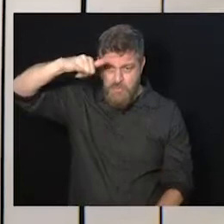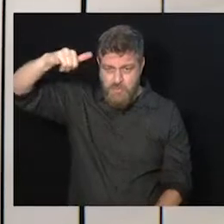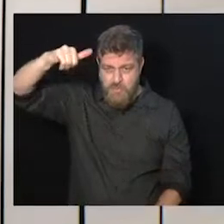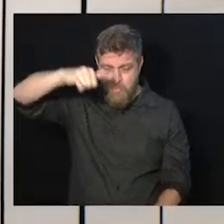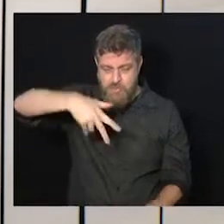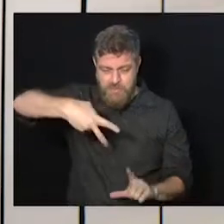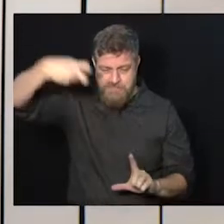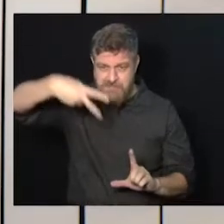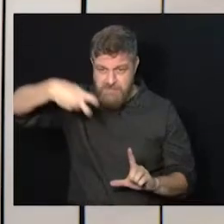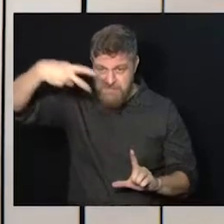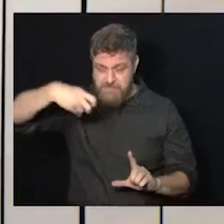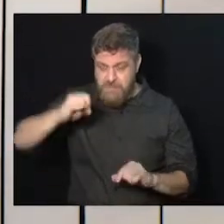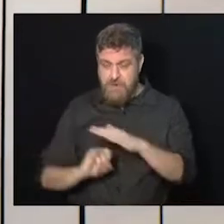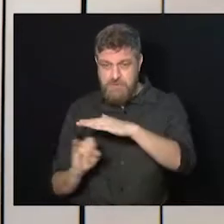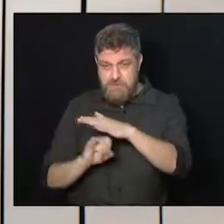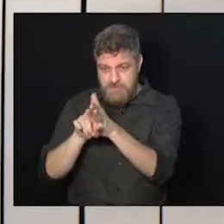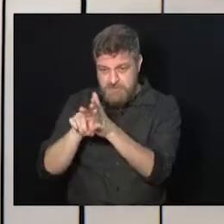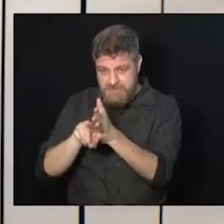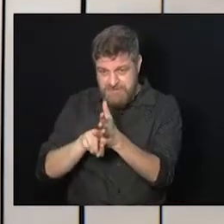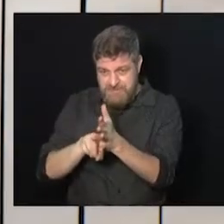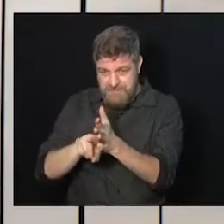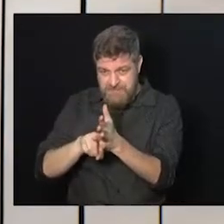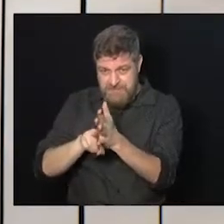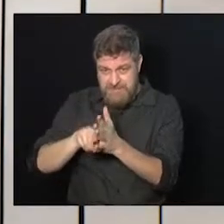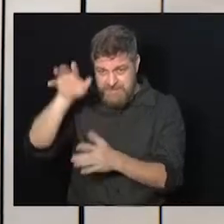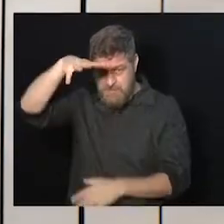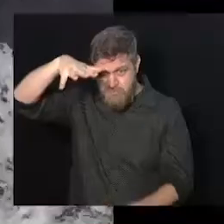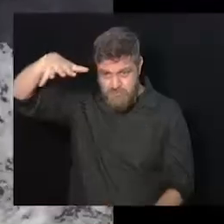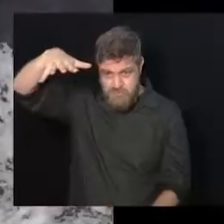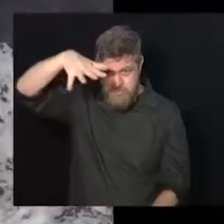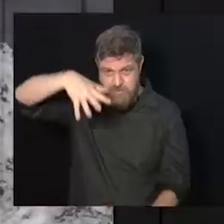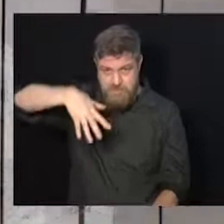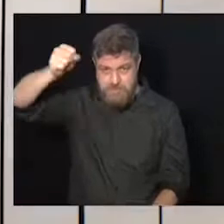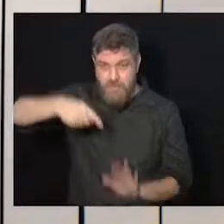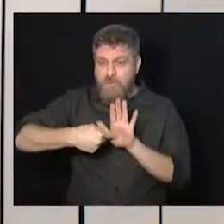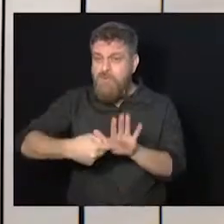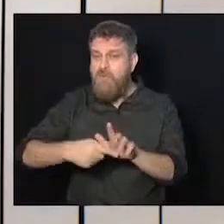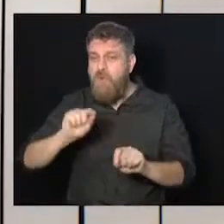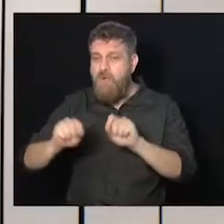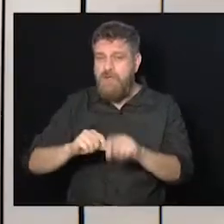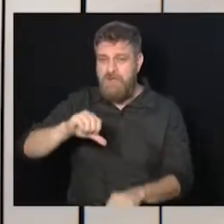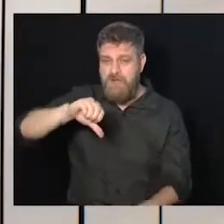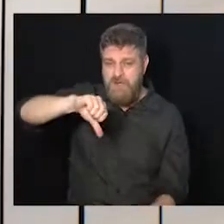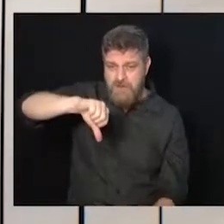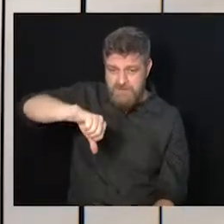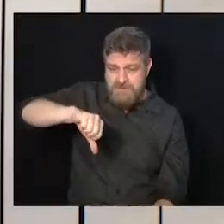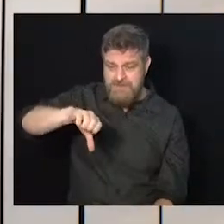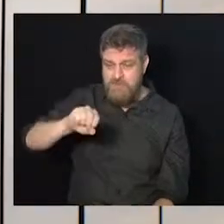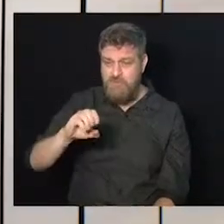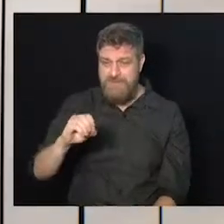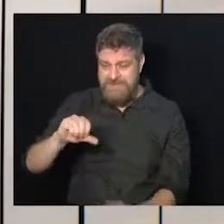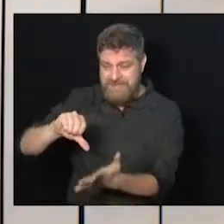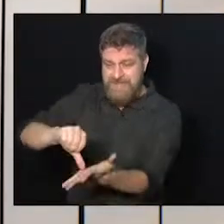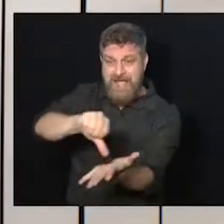o Instituto Nacional de Pesquisas Espaciais, mostraram 980 focos de queimadas na